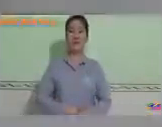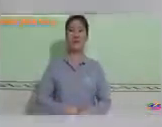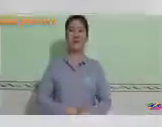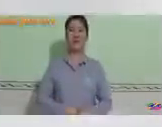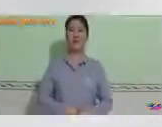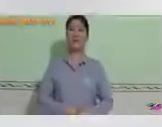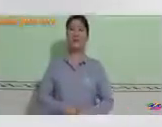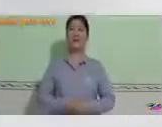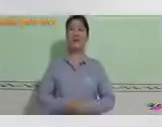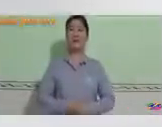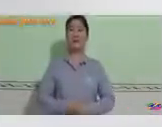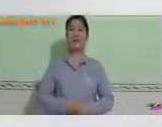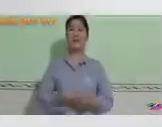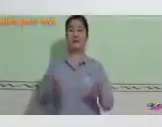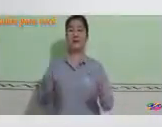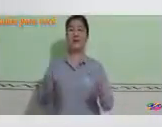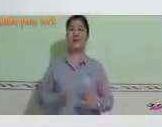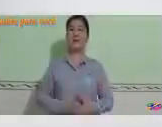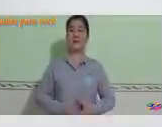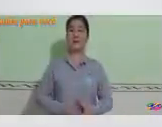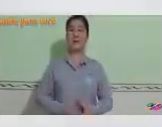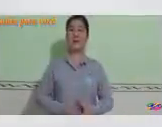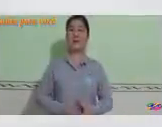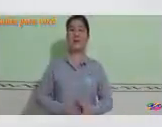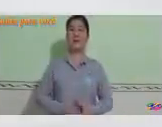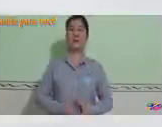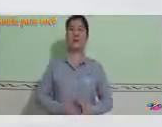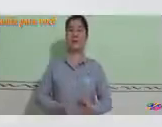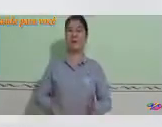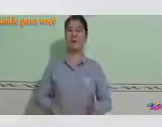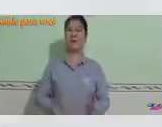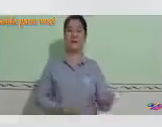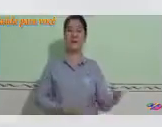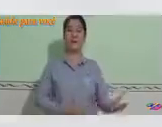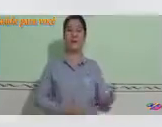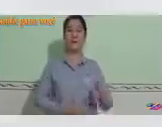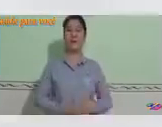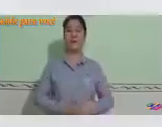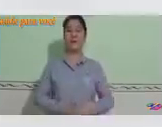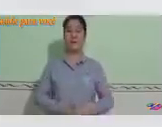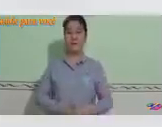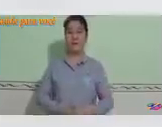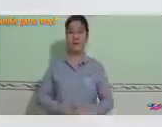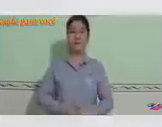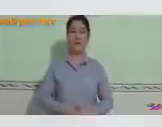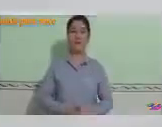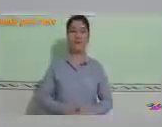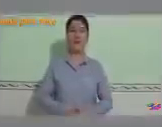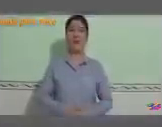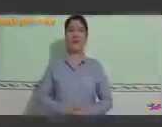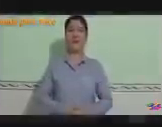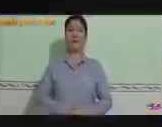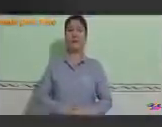Caso o bebê ou a criança apresente alguns destes sinais, é recomendado consultar o pediatra para avaliar o problema e identificar